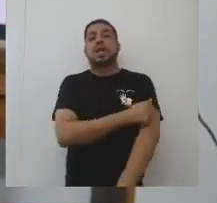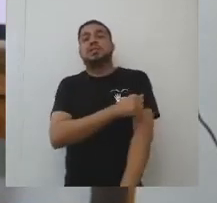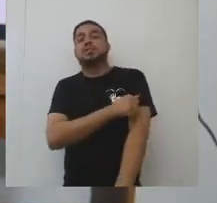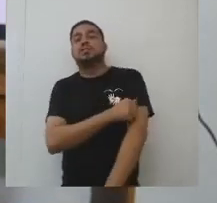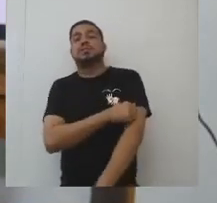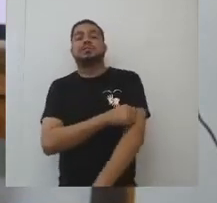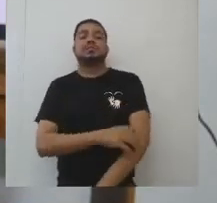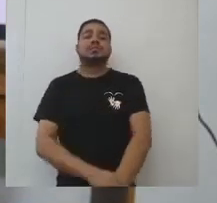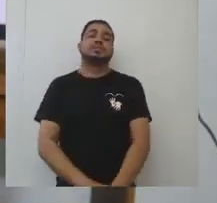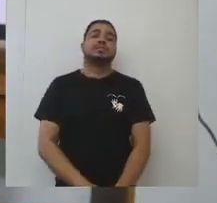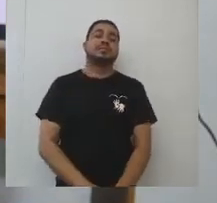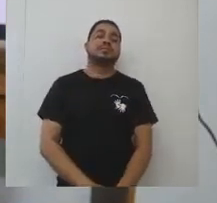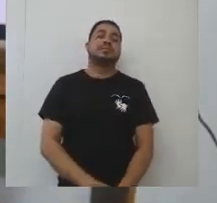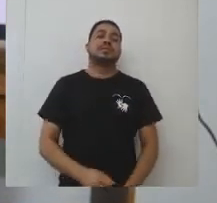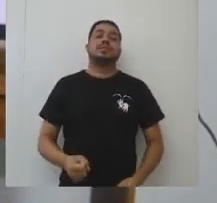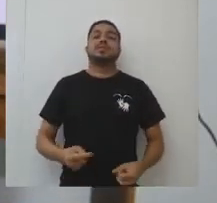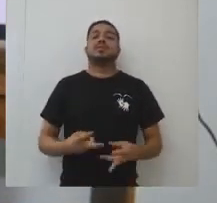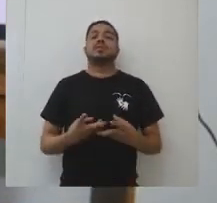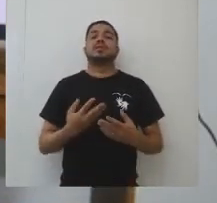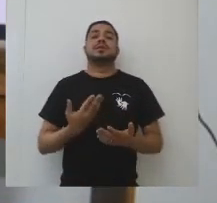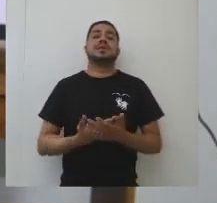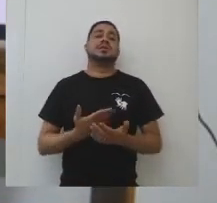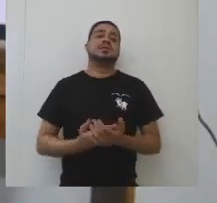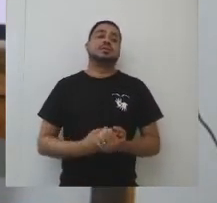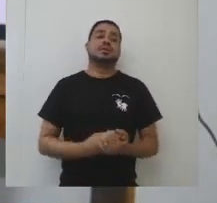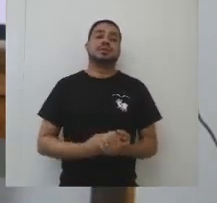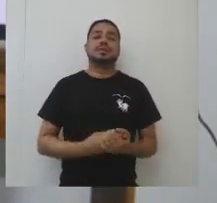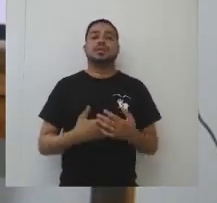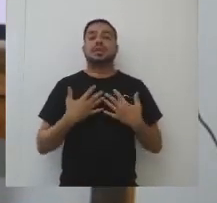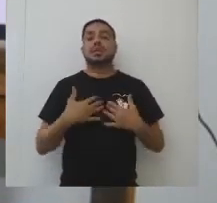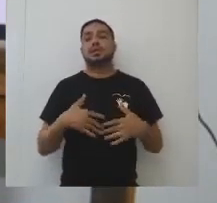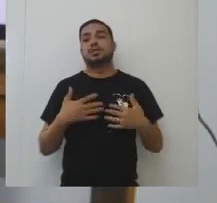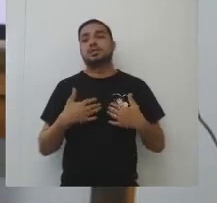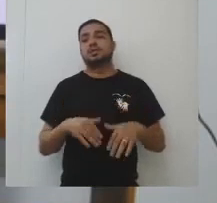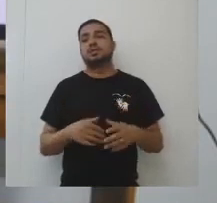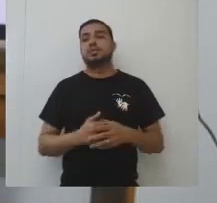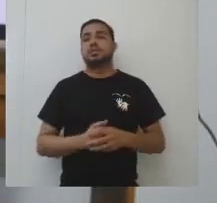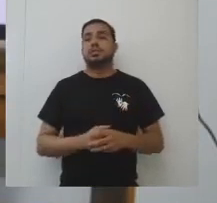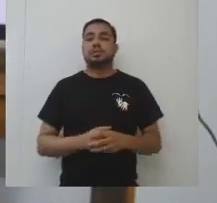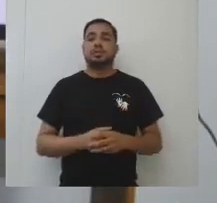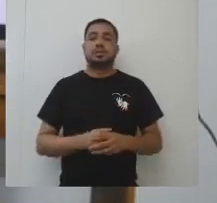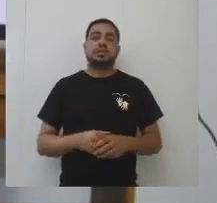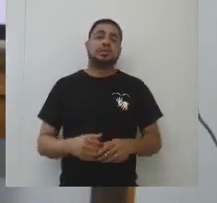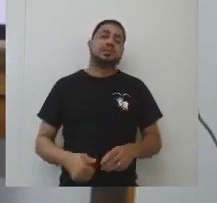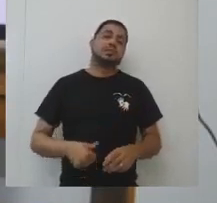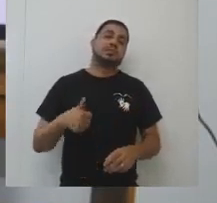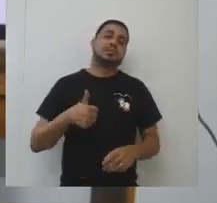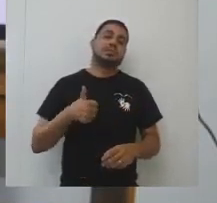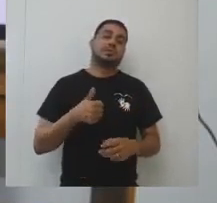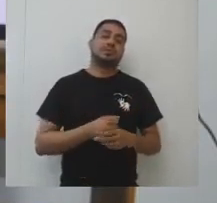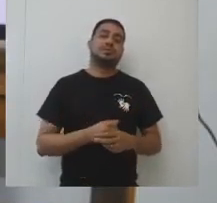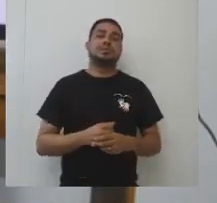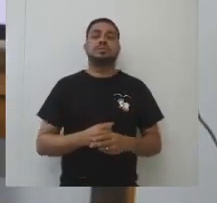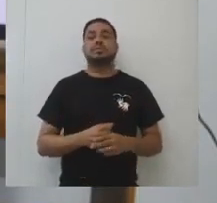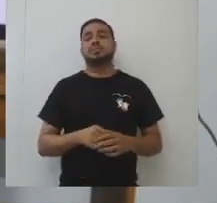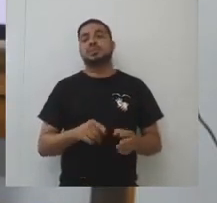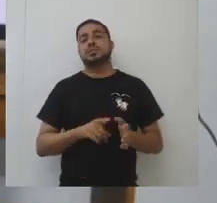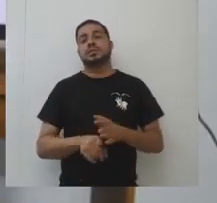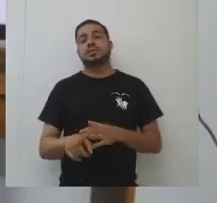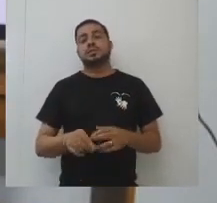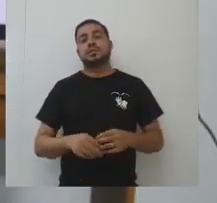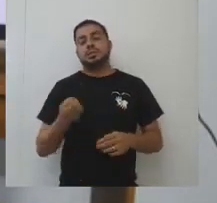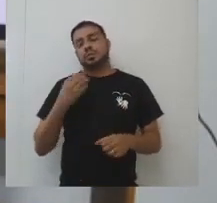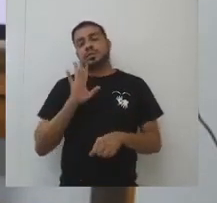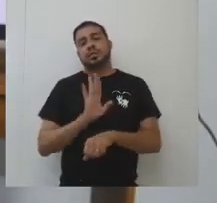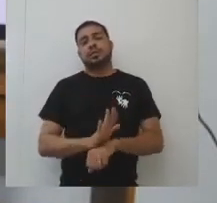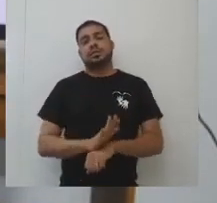fazem enriquecer muito as nossas aulas. Tranquilo, tranquilo. Vamos lá. A primeira pergunta. Boa